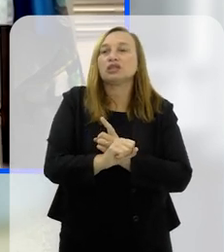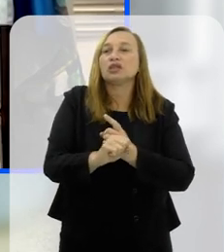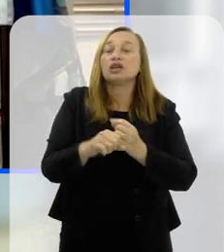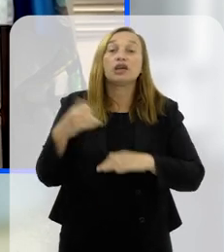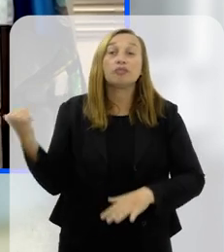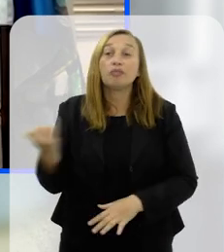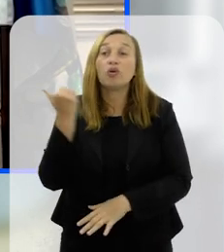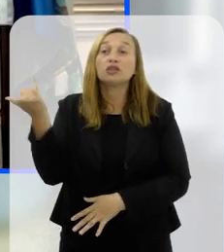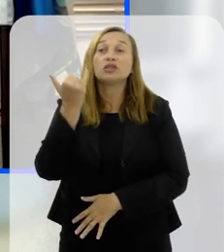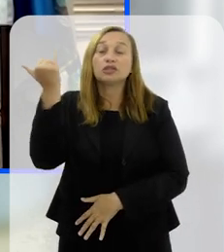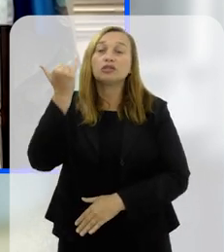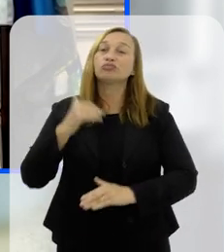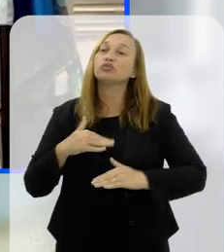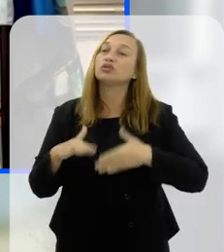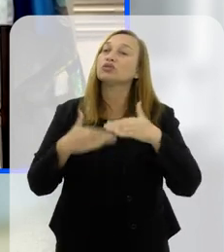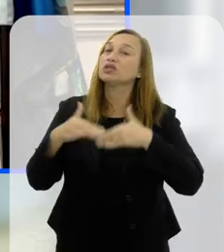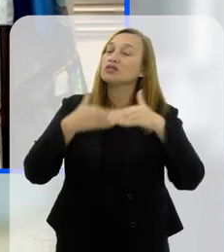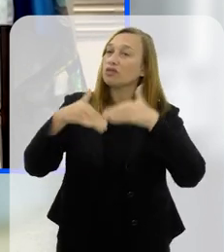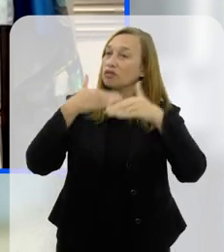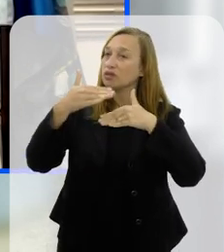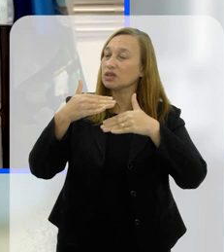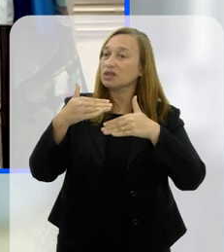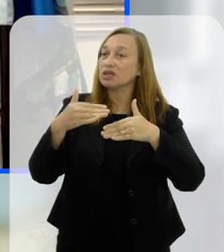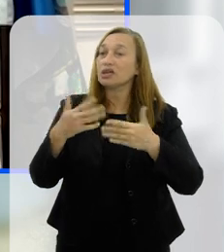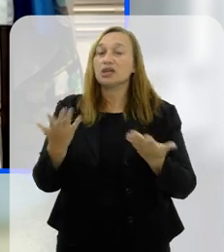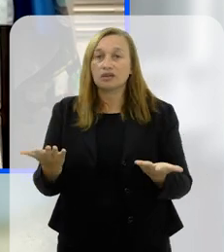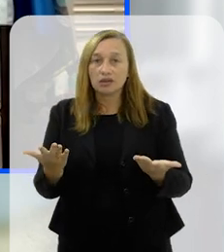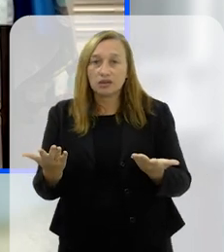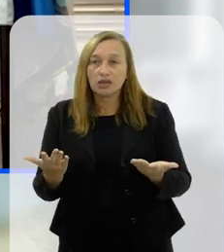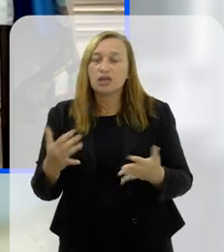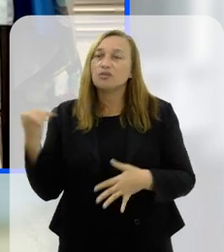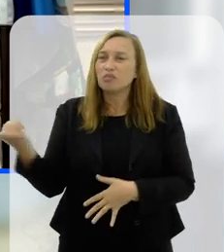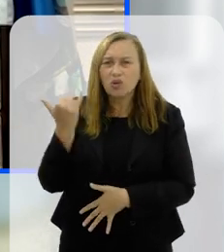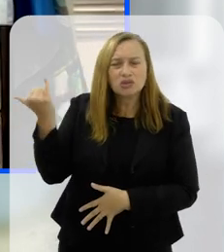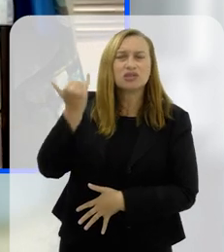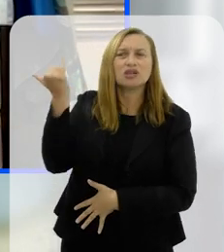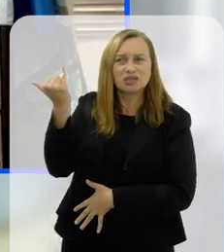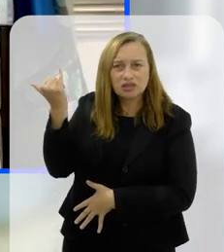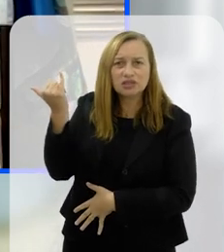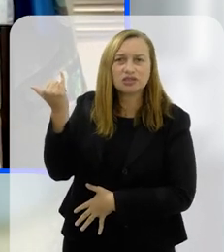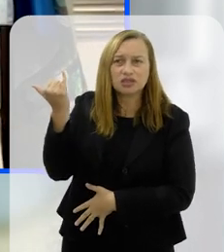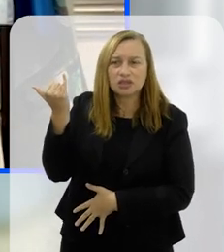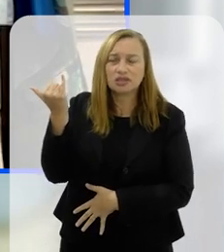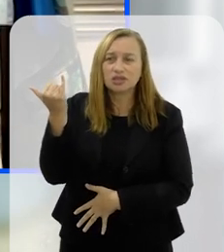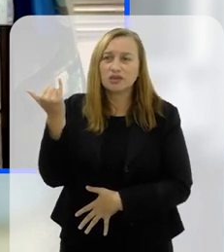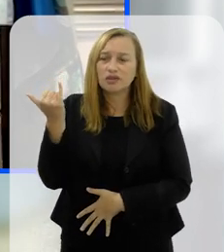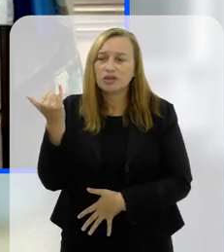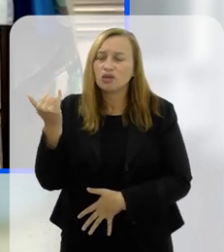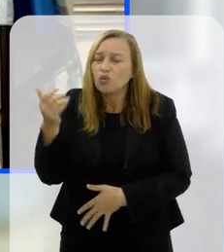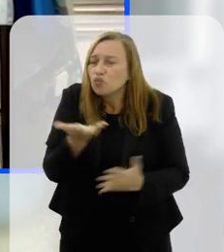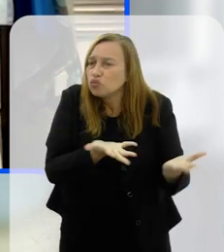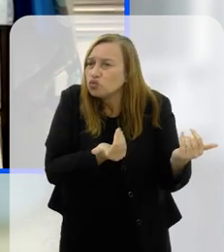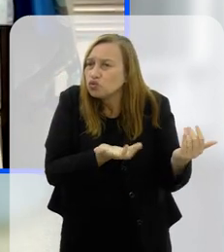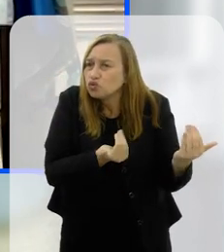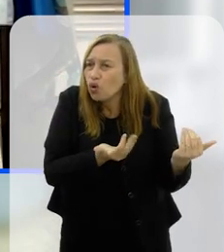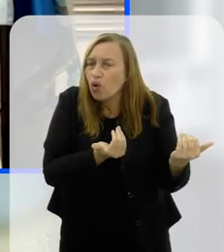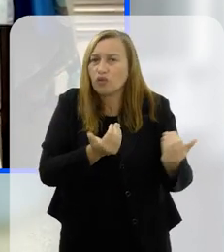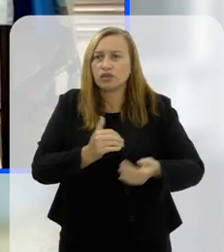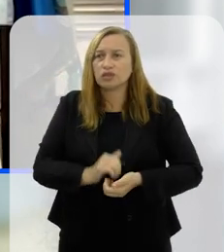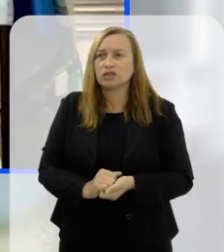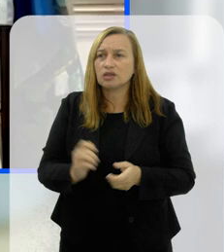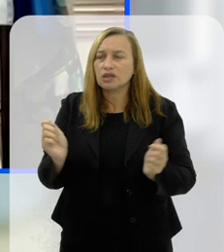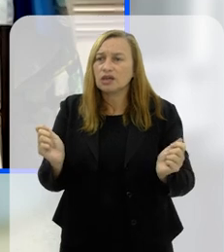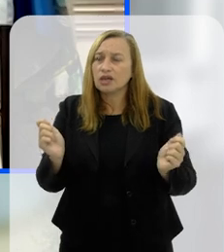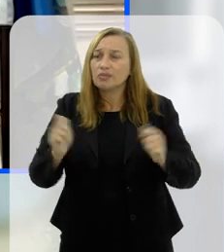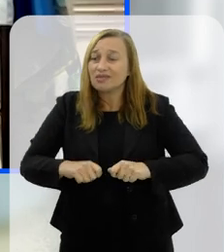eh importantes para o seu desenvolvimento u então é muito importante para desenvolvimento usar essa esse esses jovens